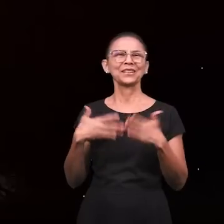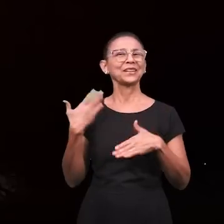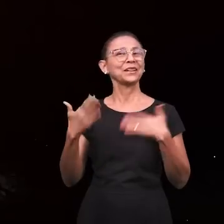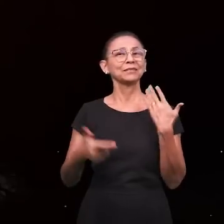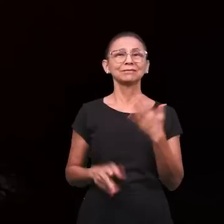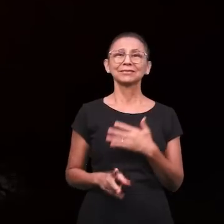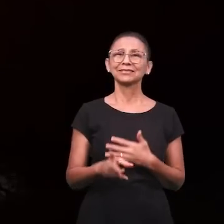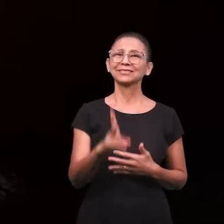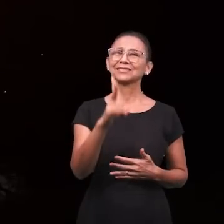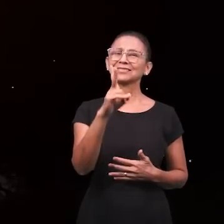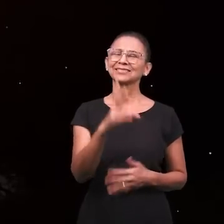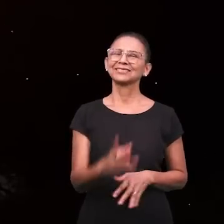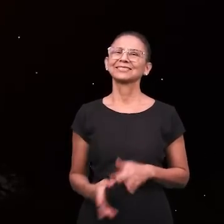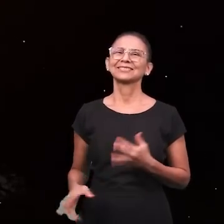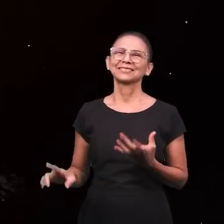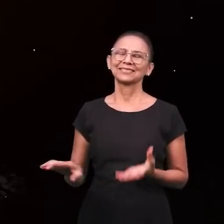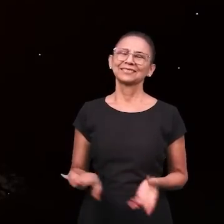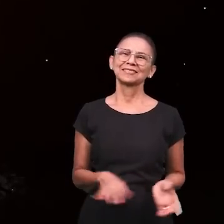alegre estou.